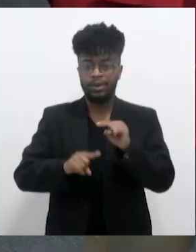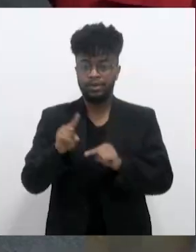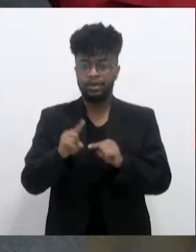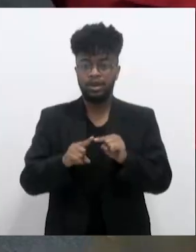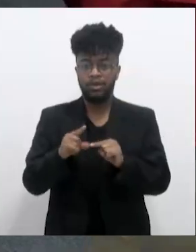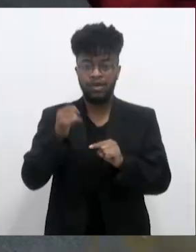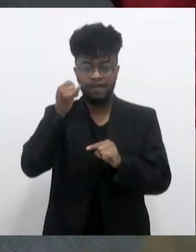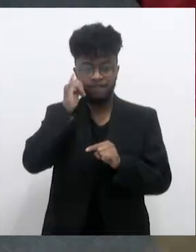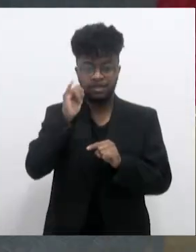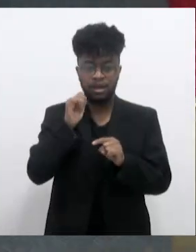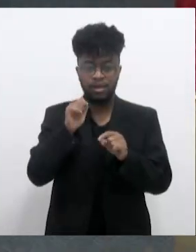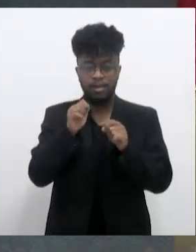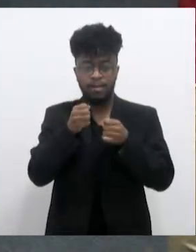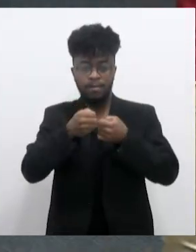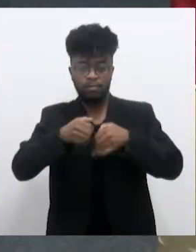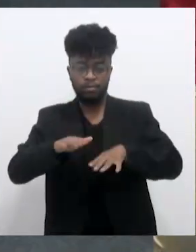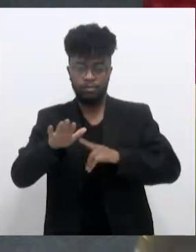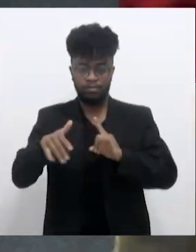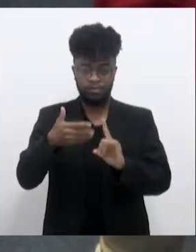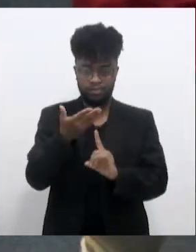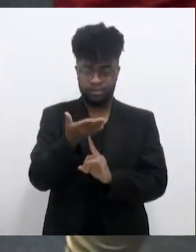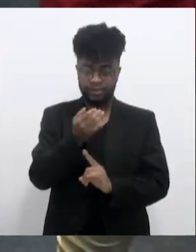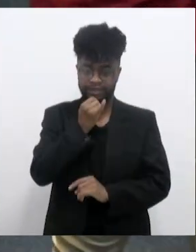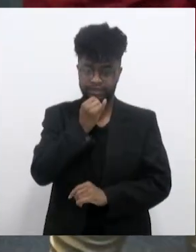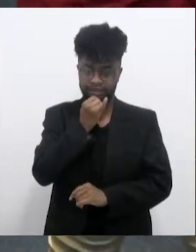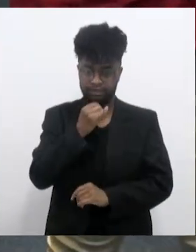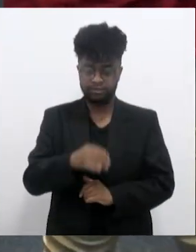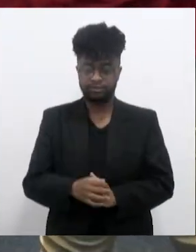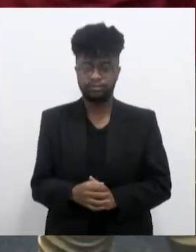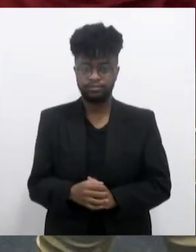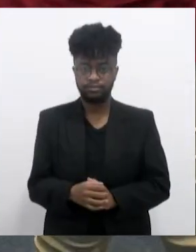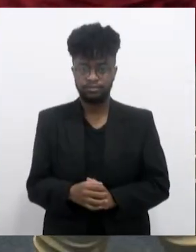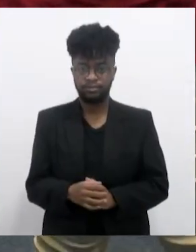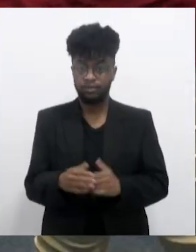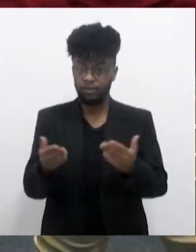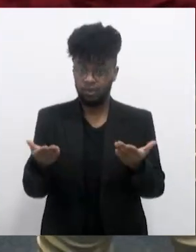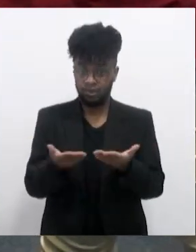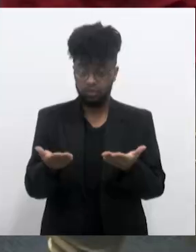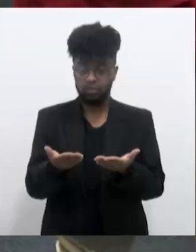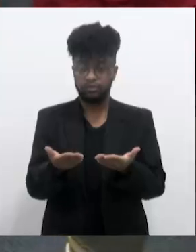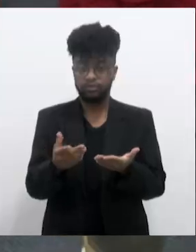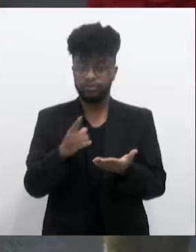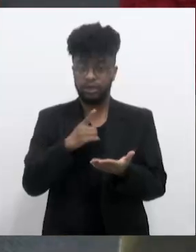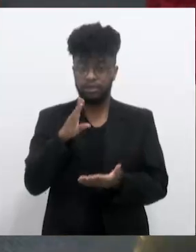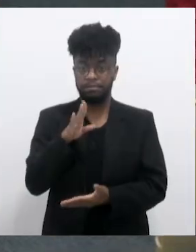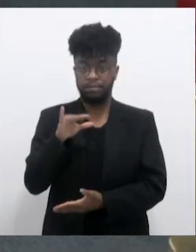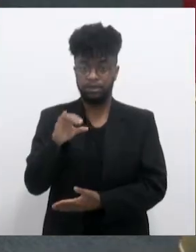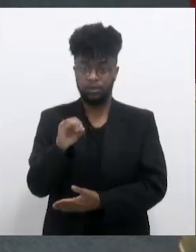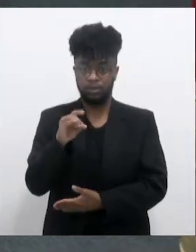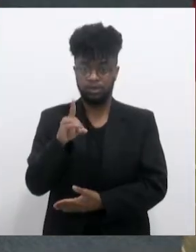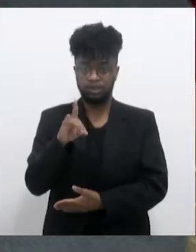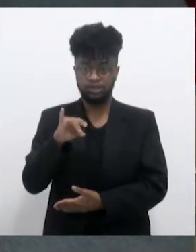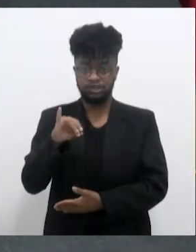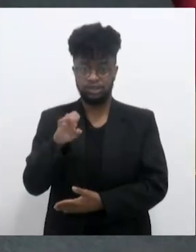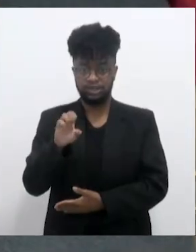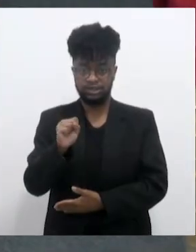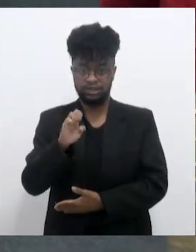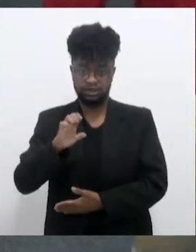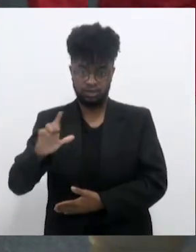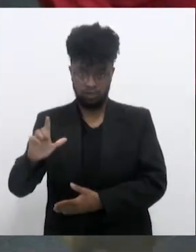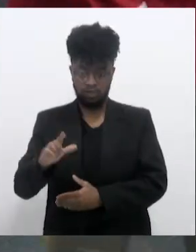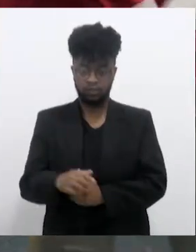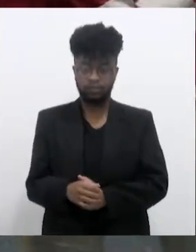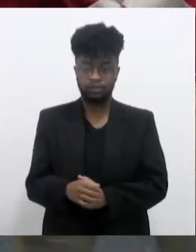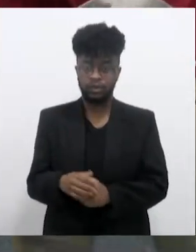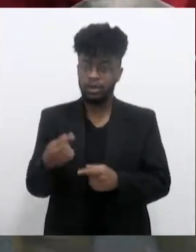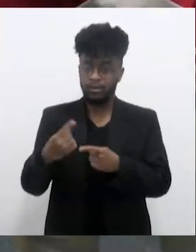menos poluentes. Por exemplo, você hoje tem o biodiesel. O biodiesel,